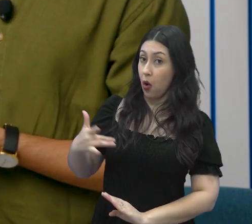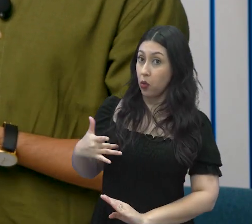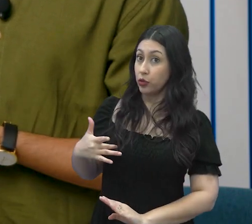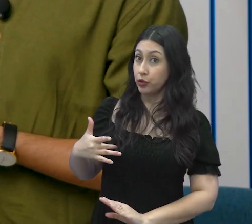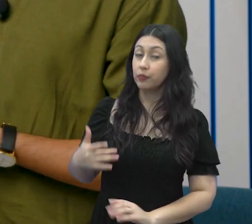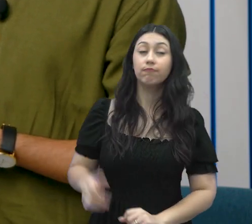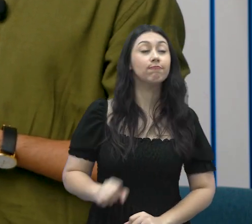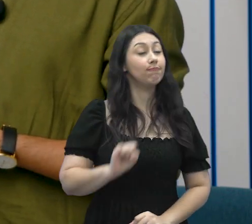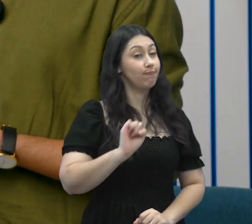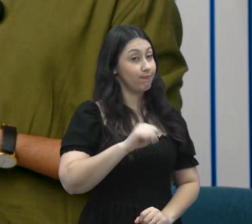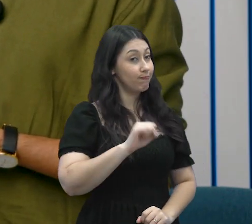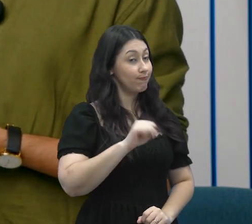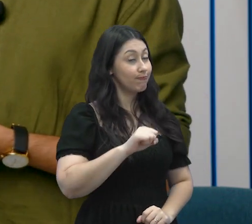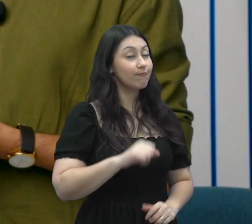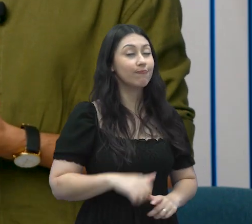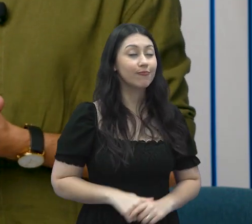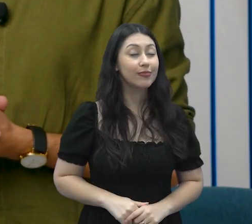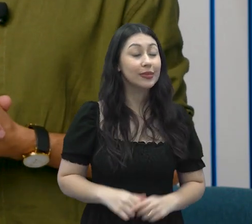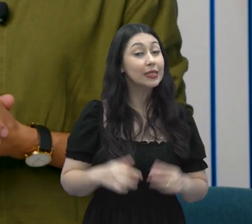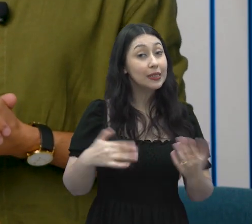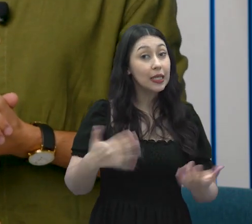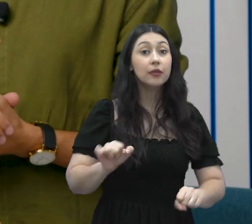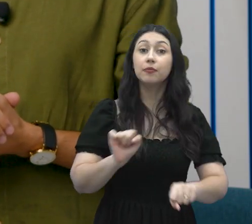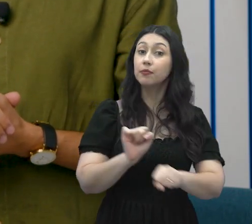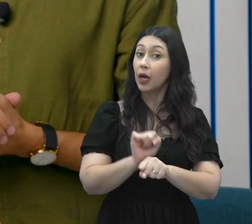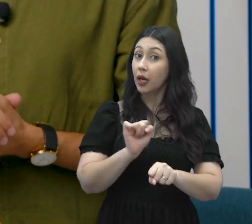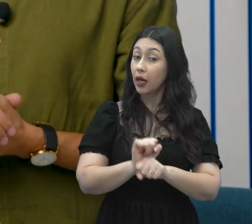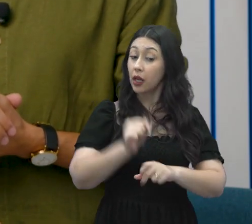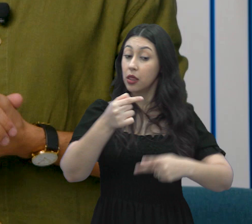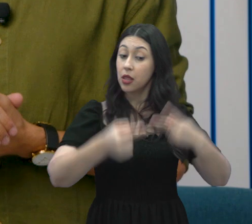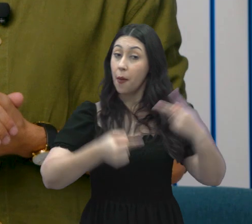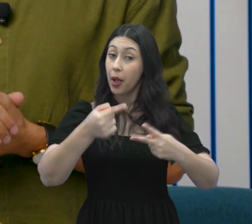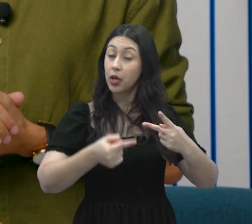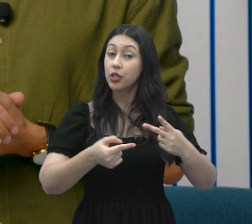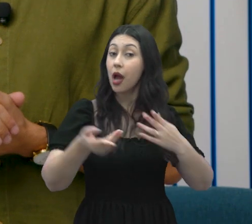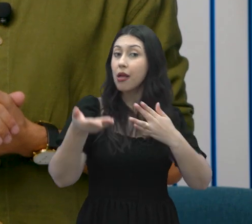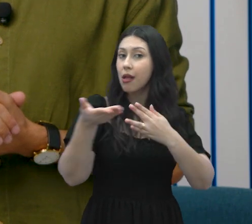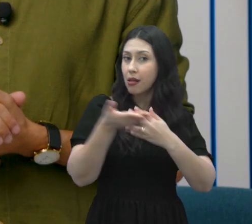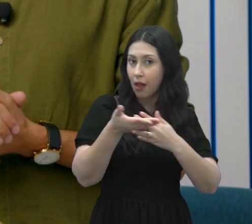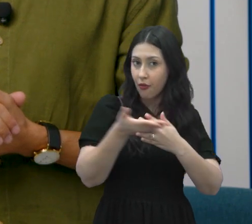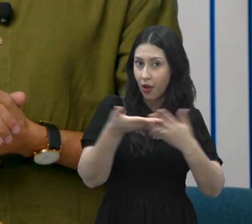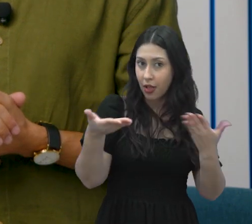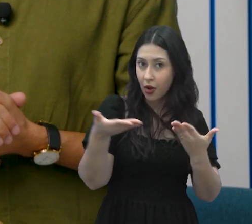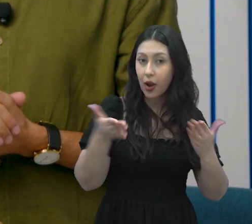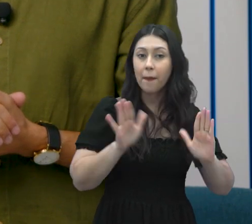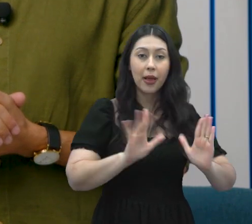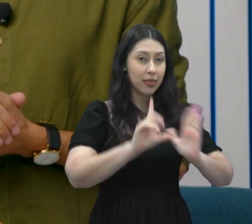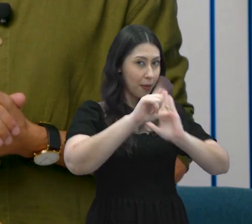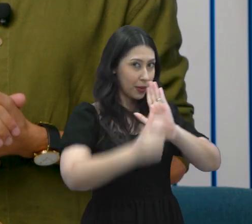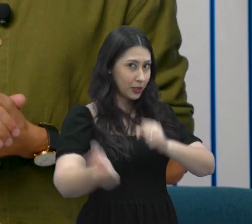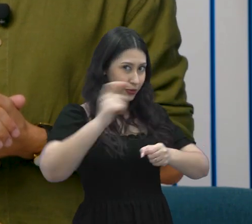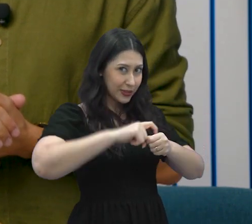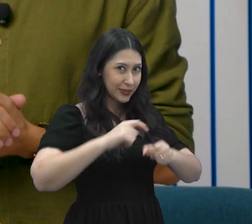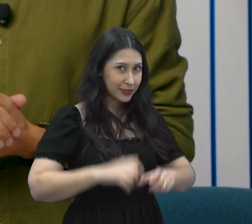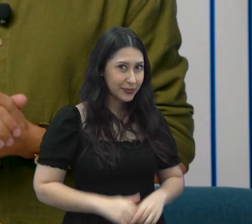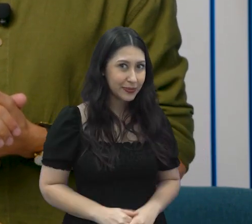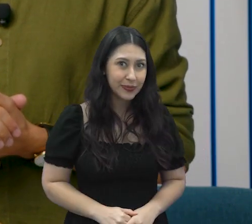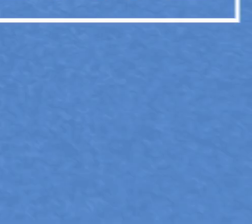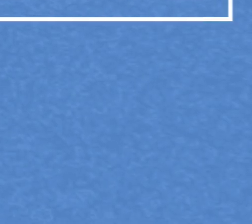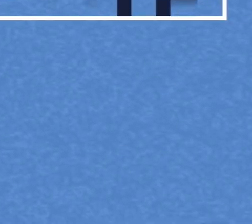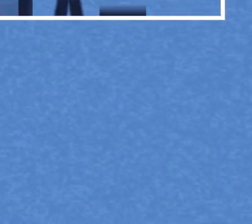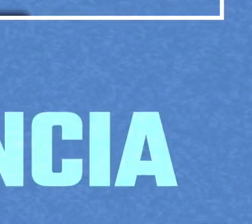gente bem destacou. Exatamente. Então, gente, fica por aí. O Sobre Política faz o seu primeiro intervalo, mas daqui a pouquinho a gente